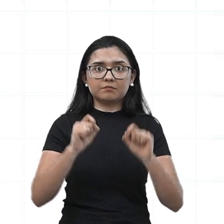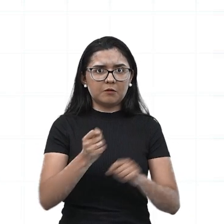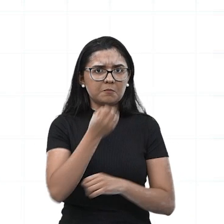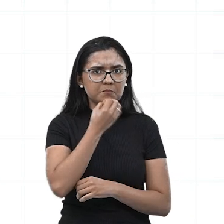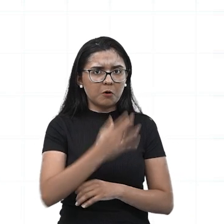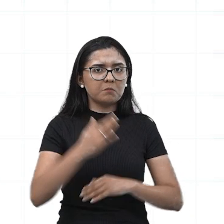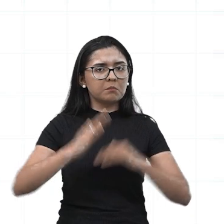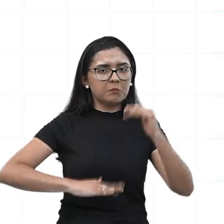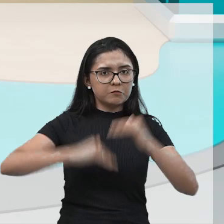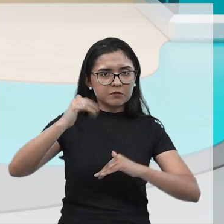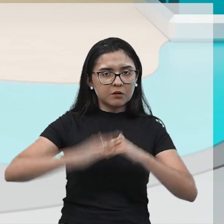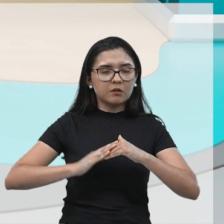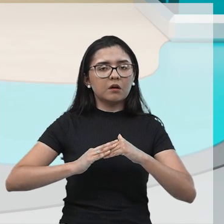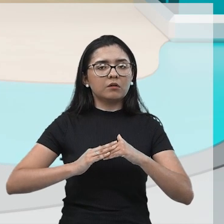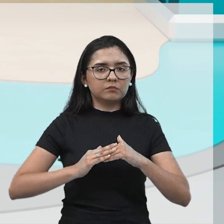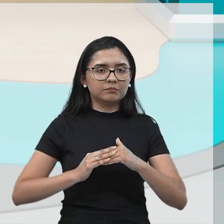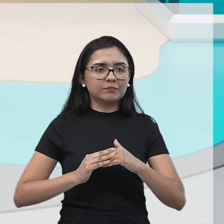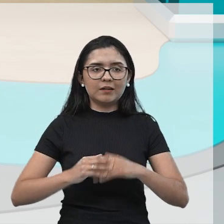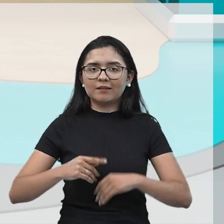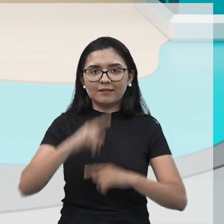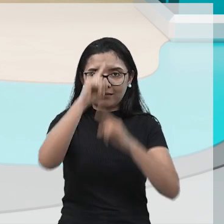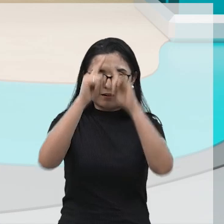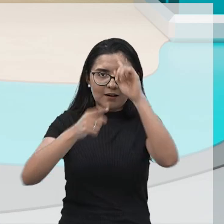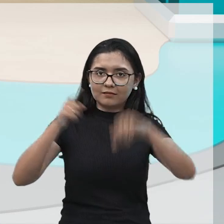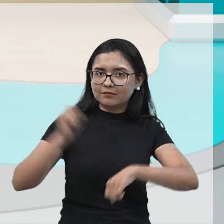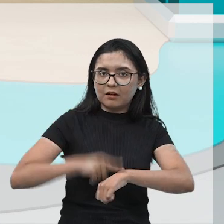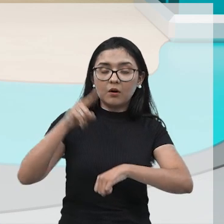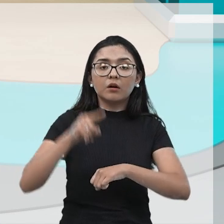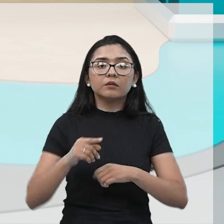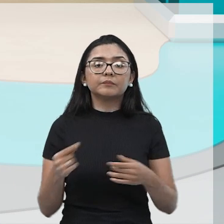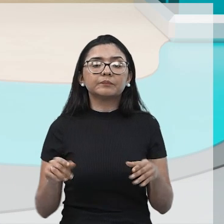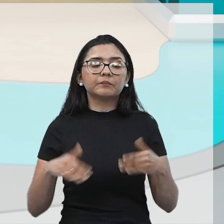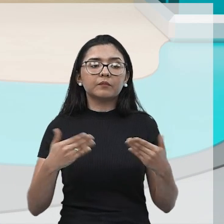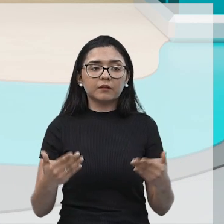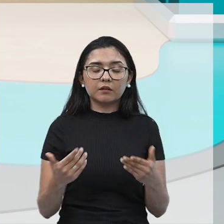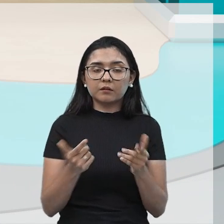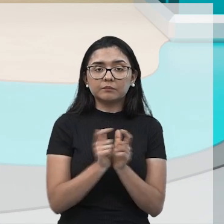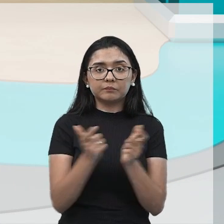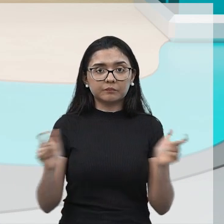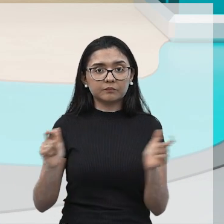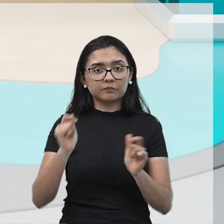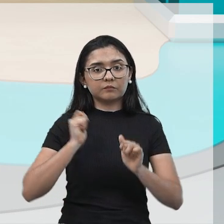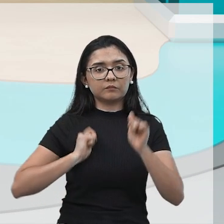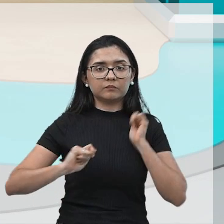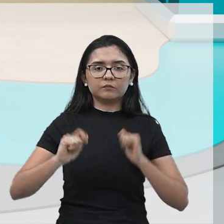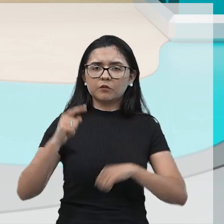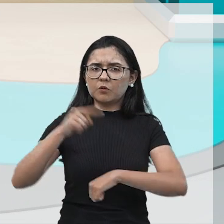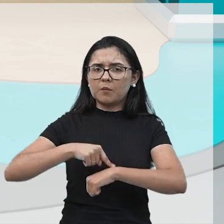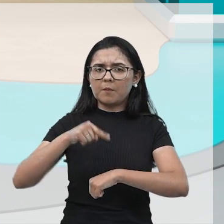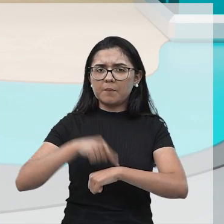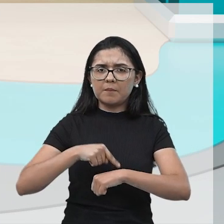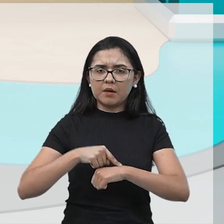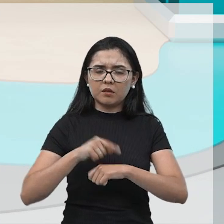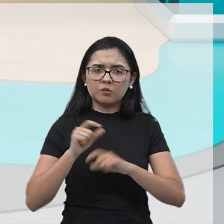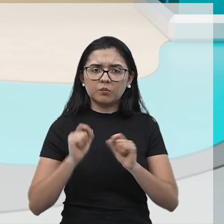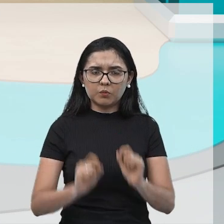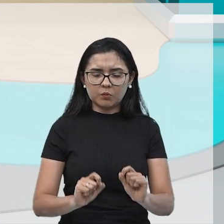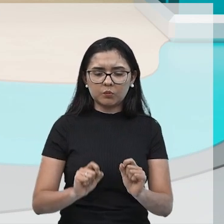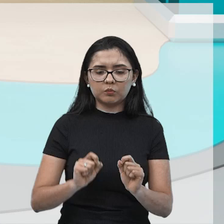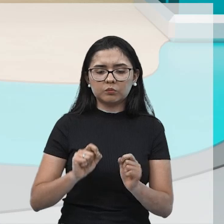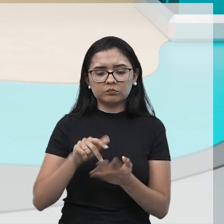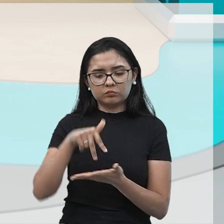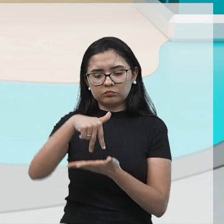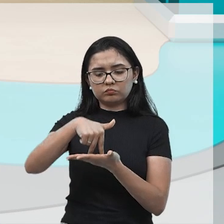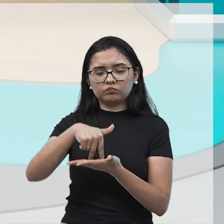para improvisar ali na hora. Muitos atores, quando eles estão encenando uma peça de teatro,